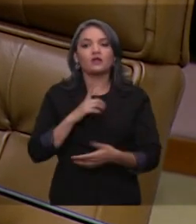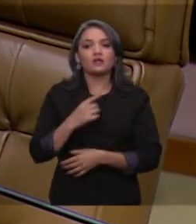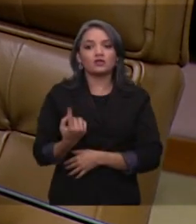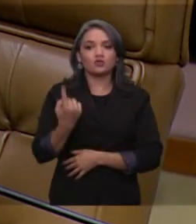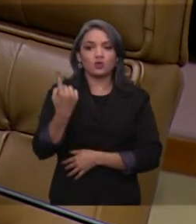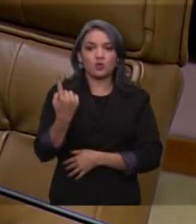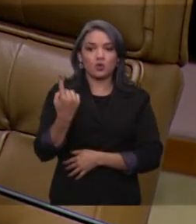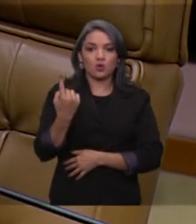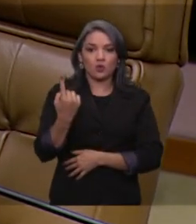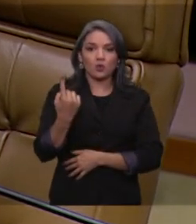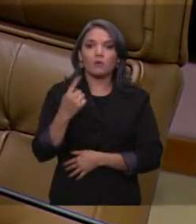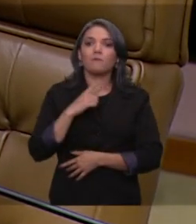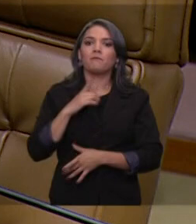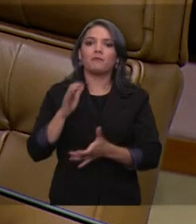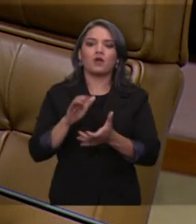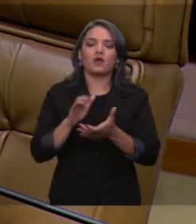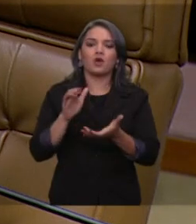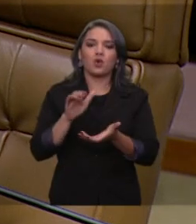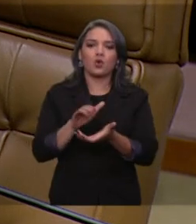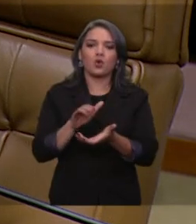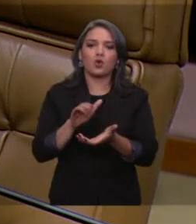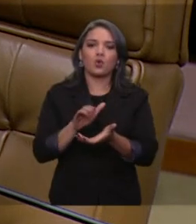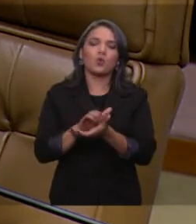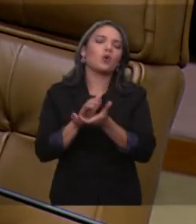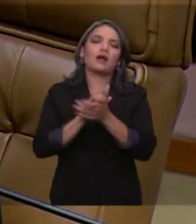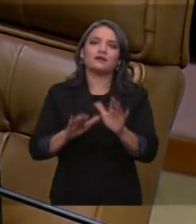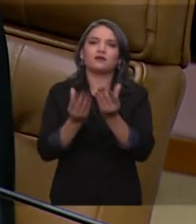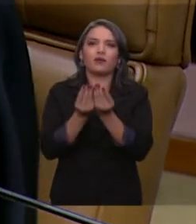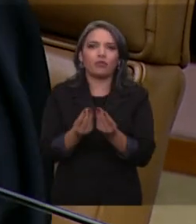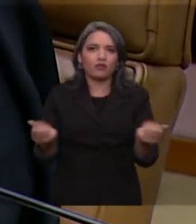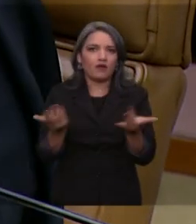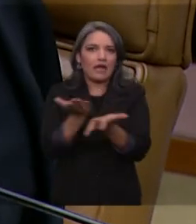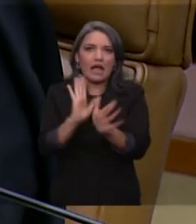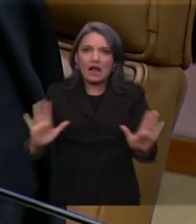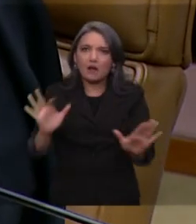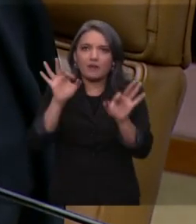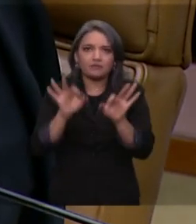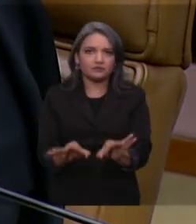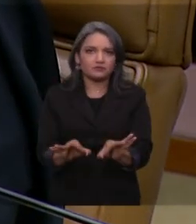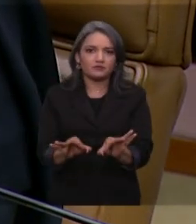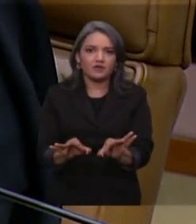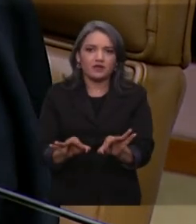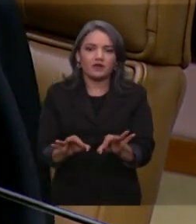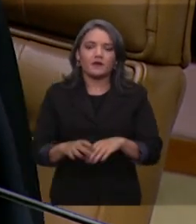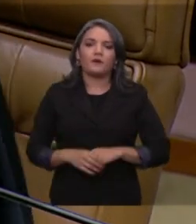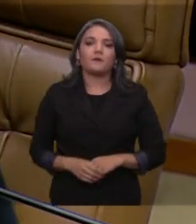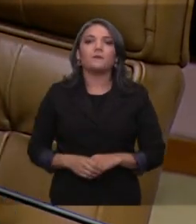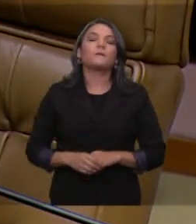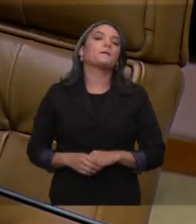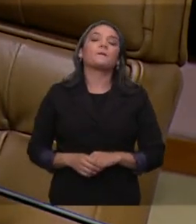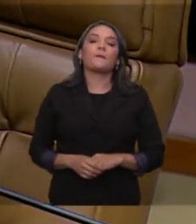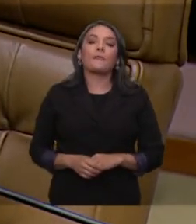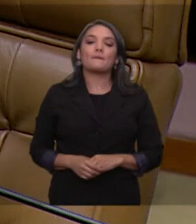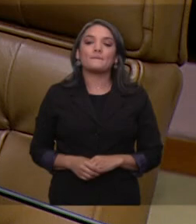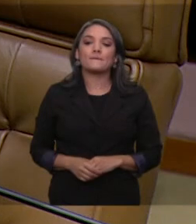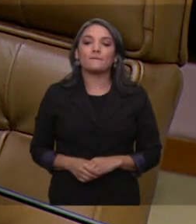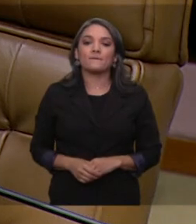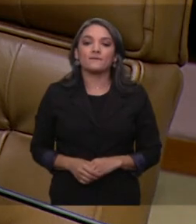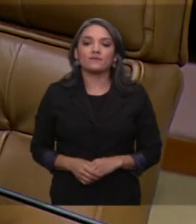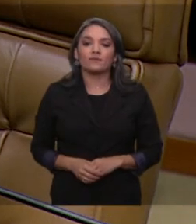de dissolubilidade do matrimônio, ou seja, sempre o divórcio. Eu